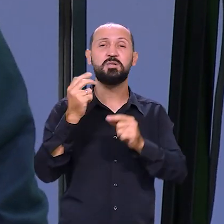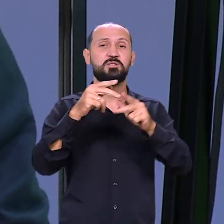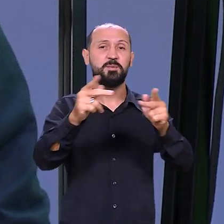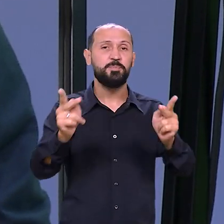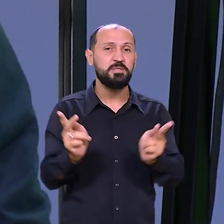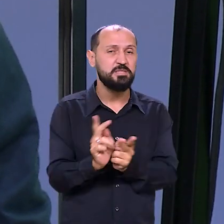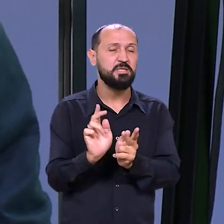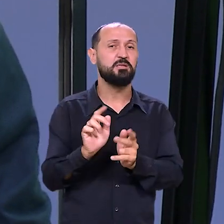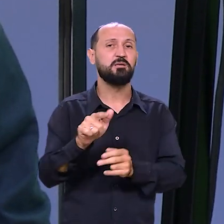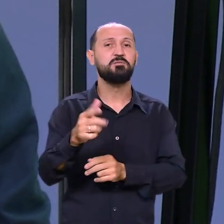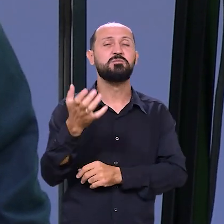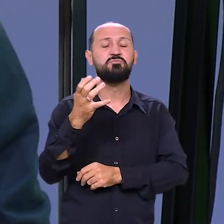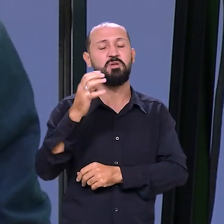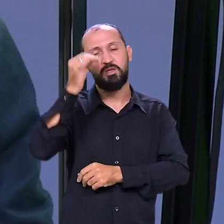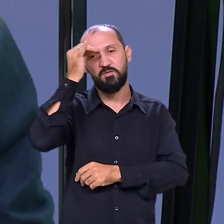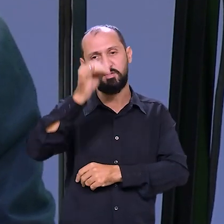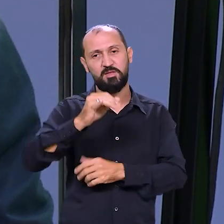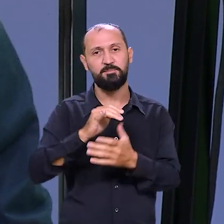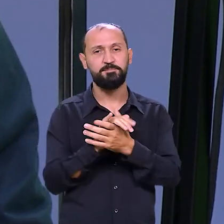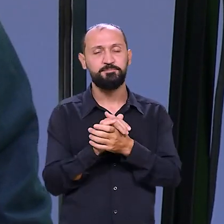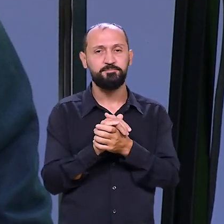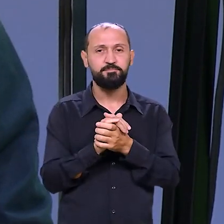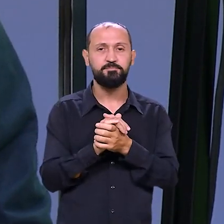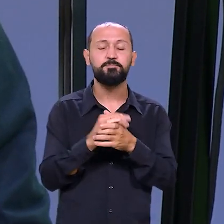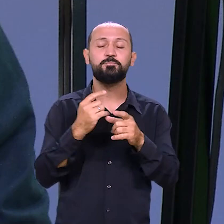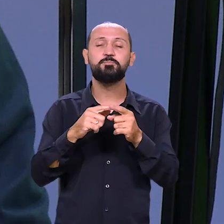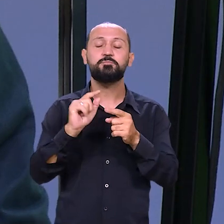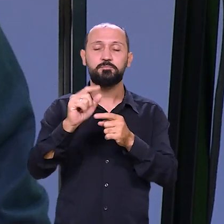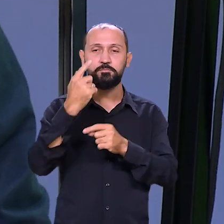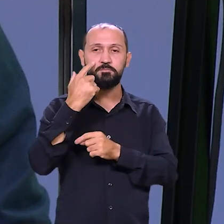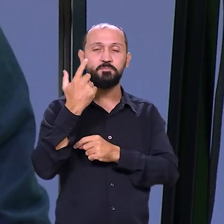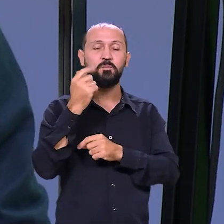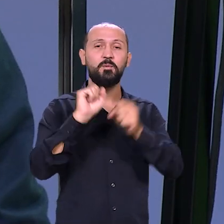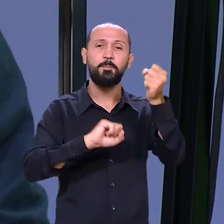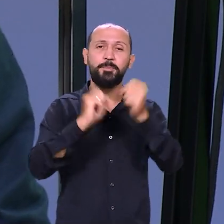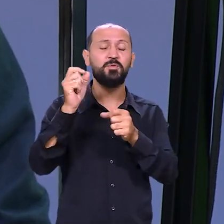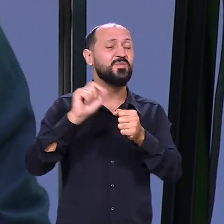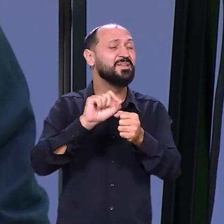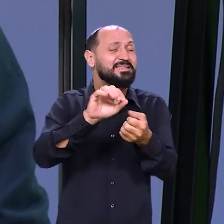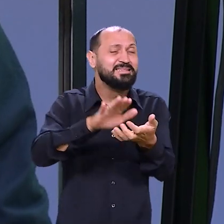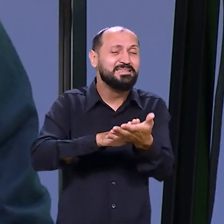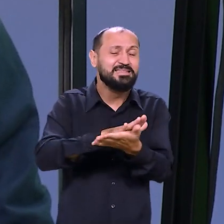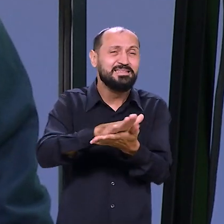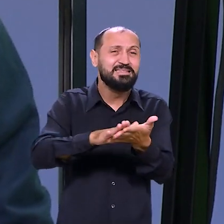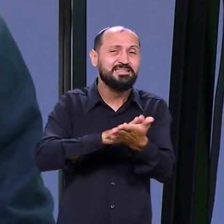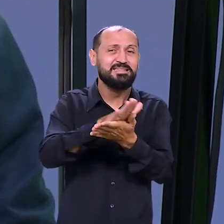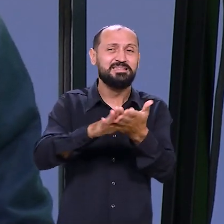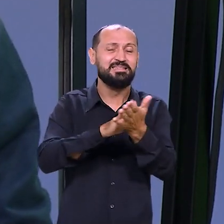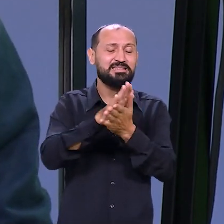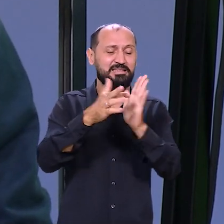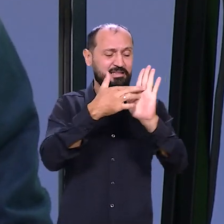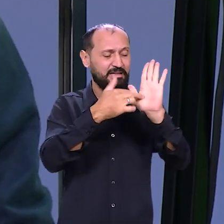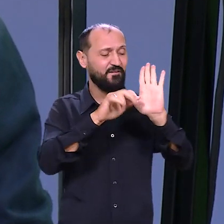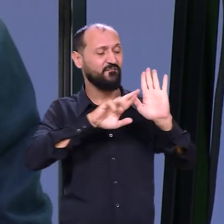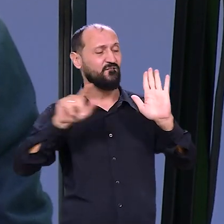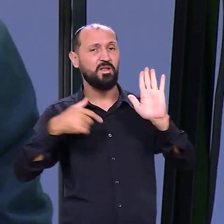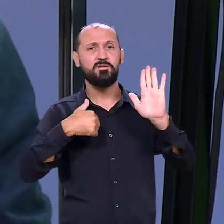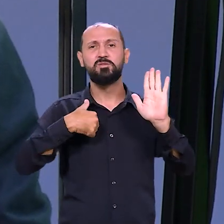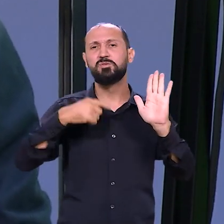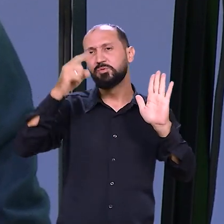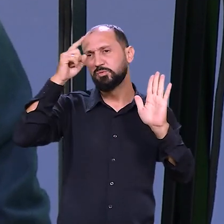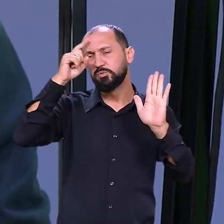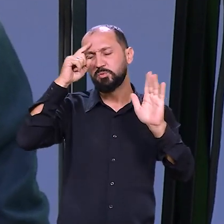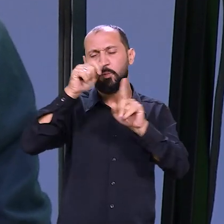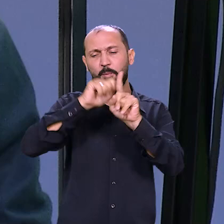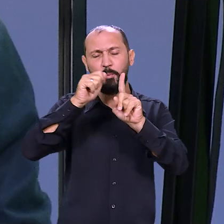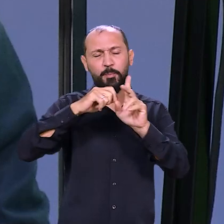pizzaria. Esse que é porque para a indústria a gente não consegue fazer nada fora da legislação. A gente é fiscalizado